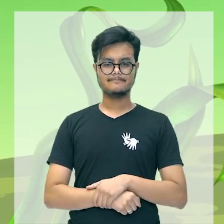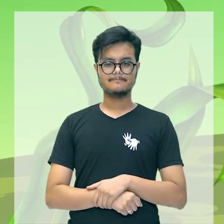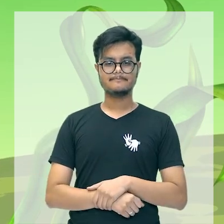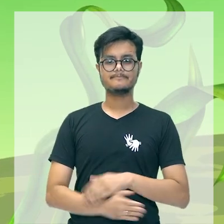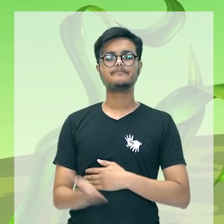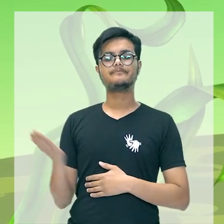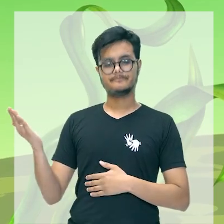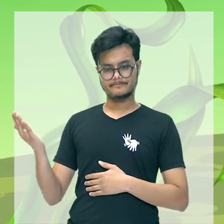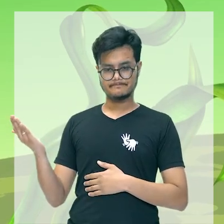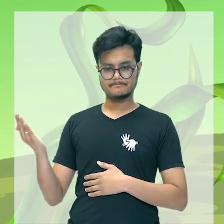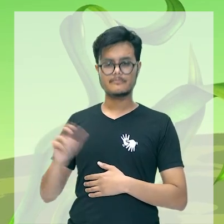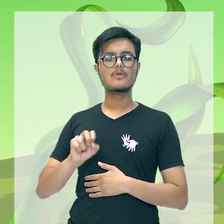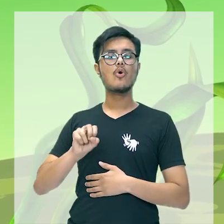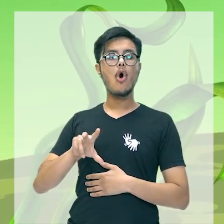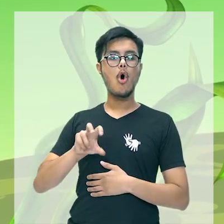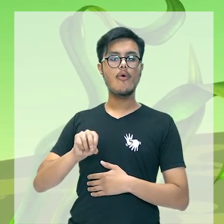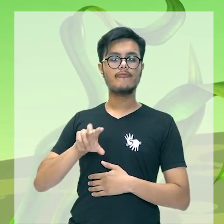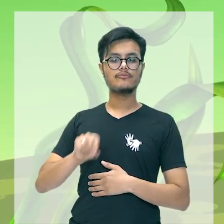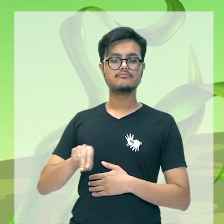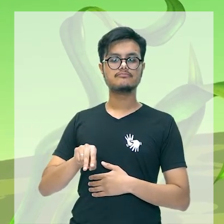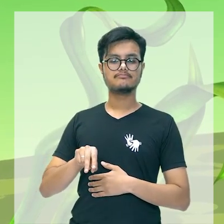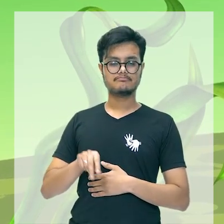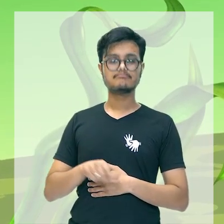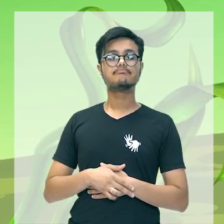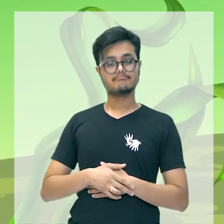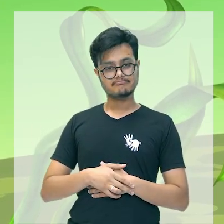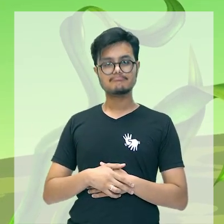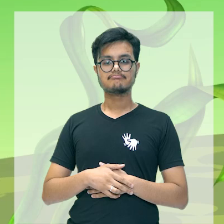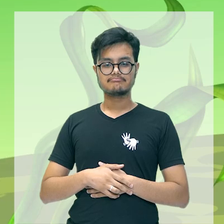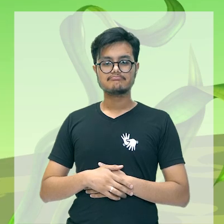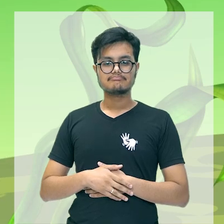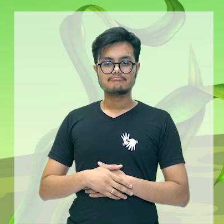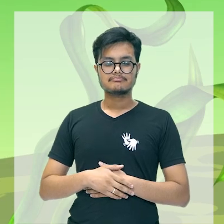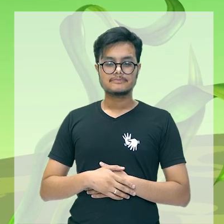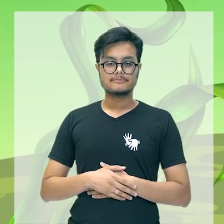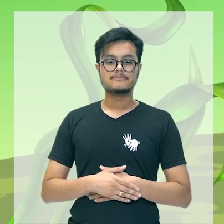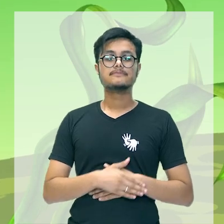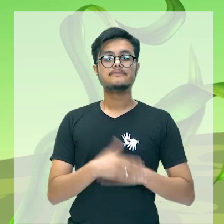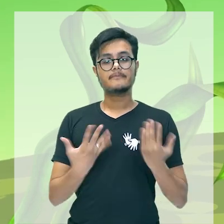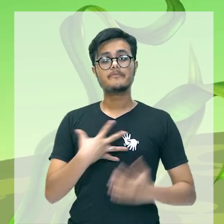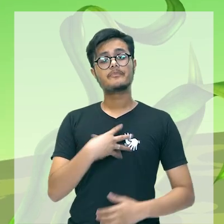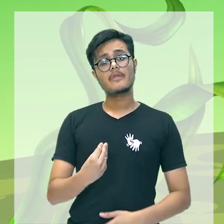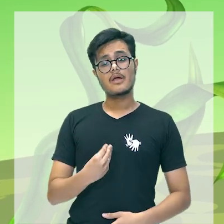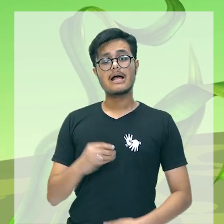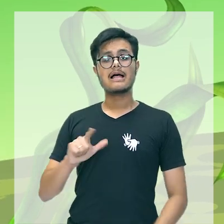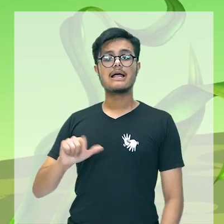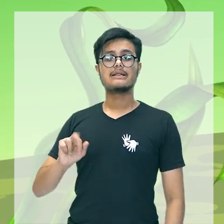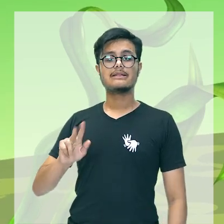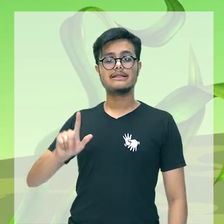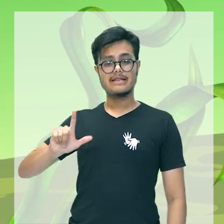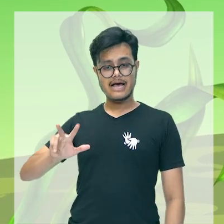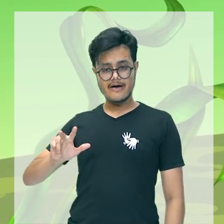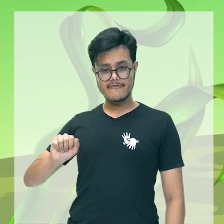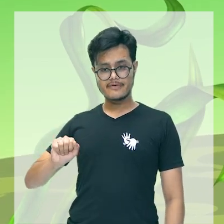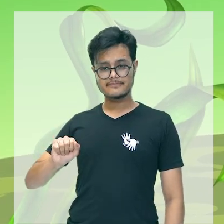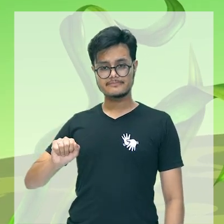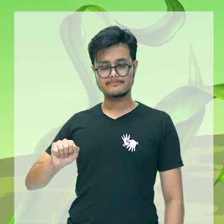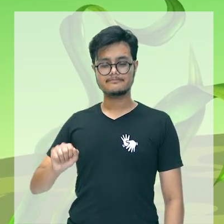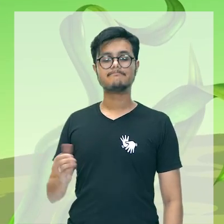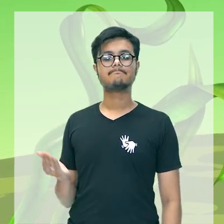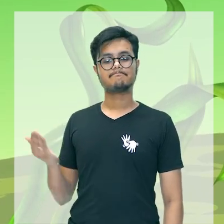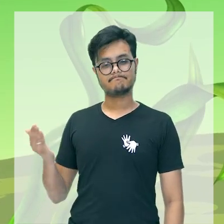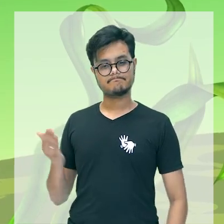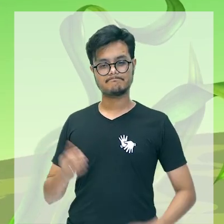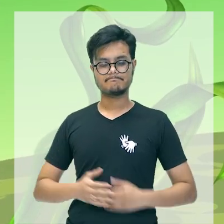vão fazer aí, lançar as suas células reprodutivas na água que vão originar os ovos. Esses ovos vão originar